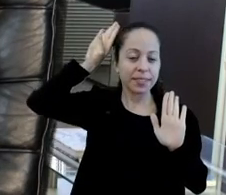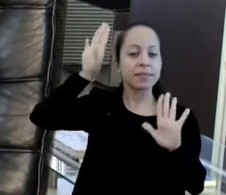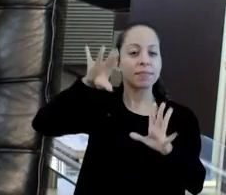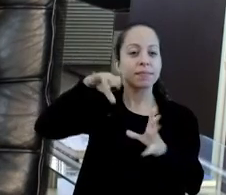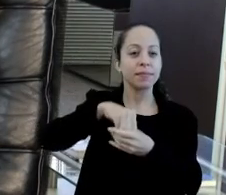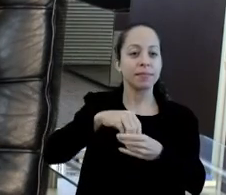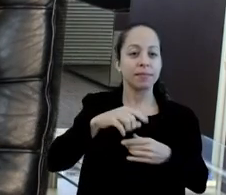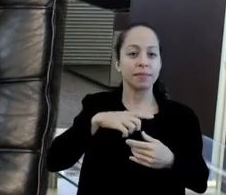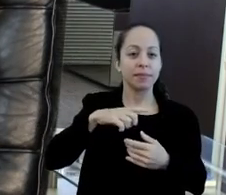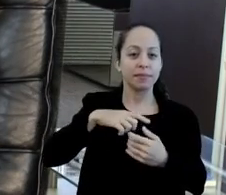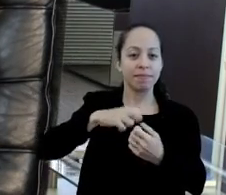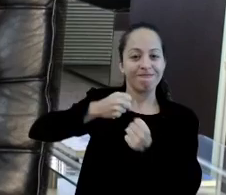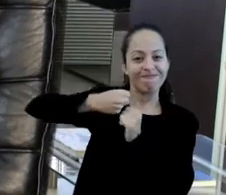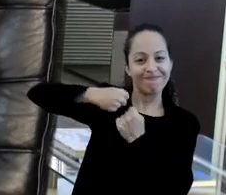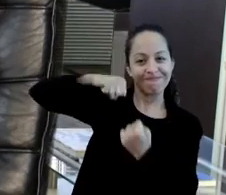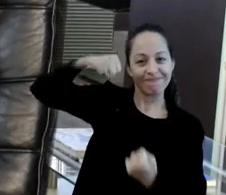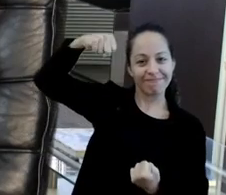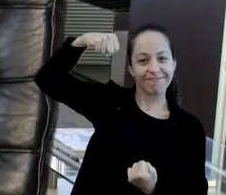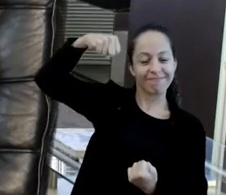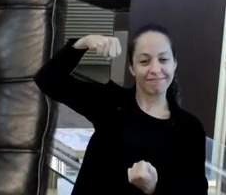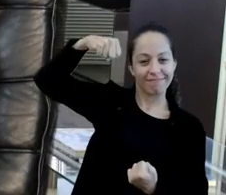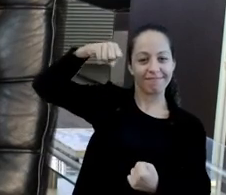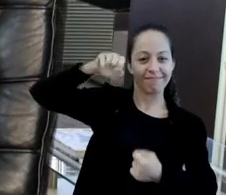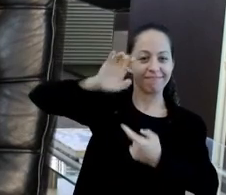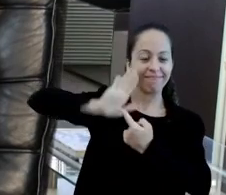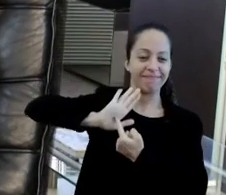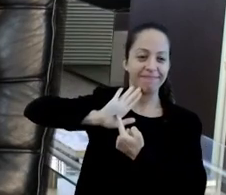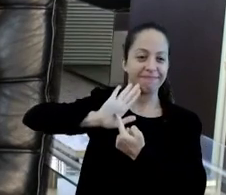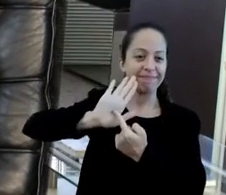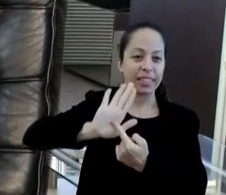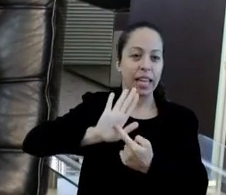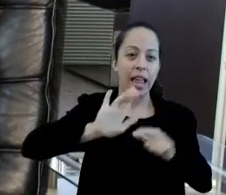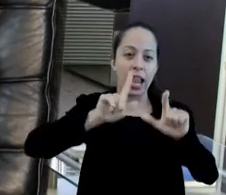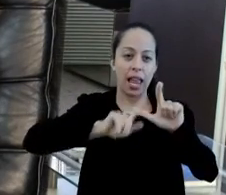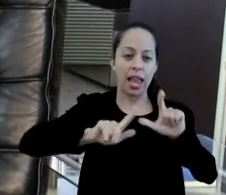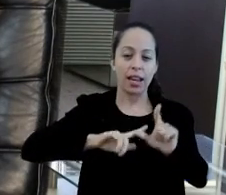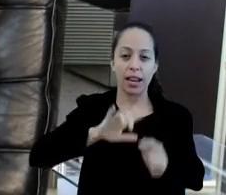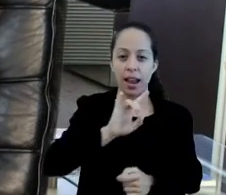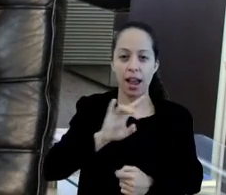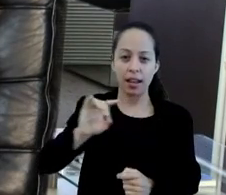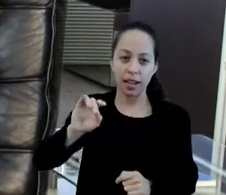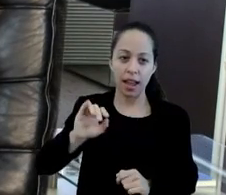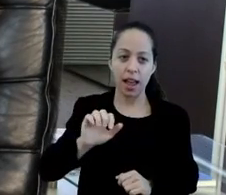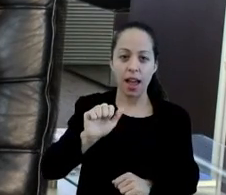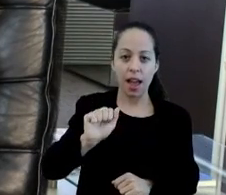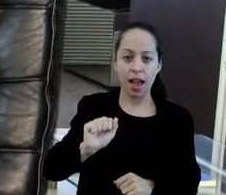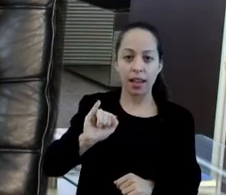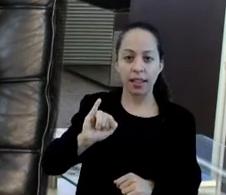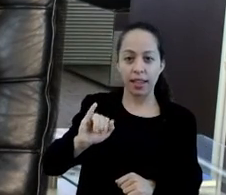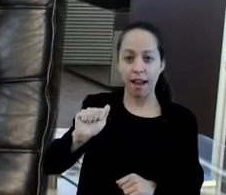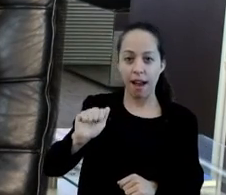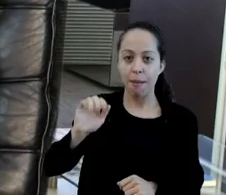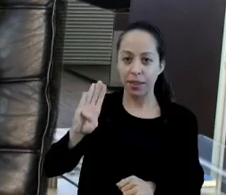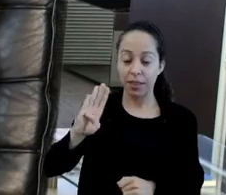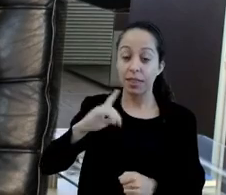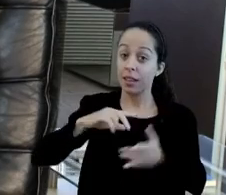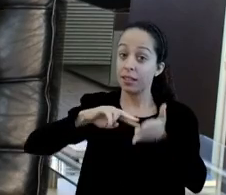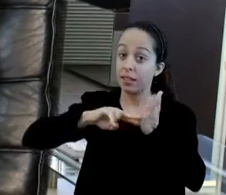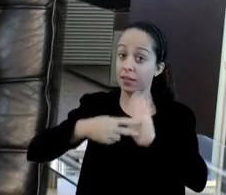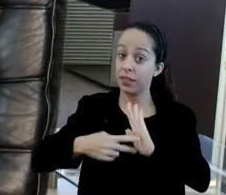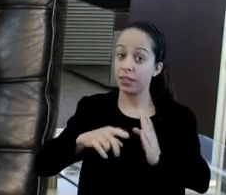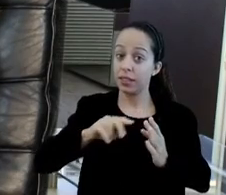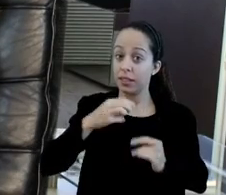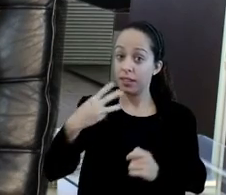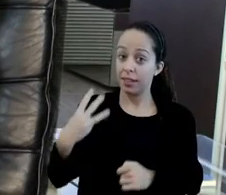estandarte, e é uma academia que cada letra dela, a IAB, tem 3 significados, que é o meu